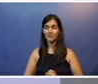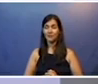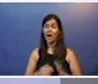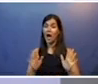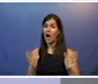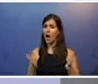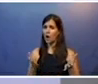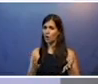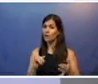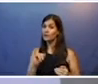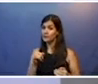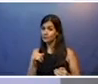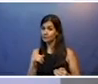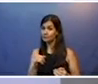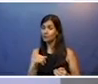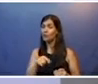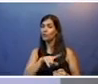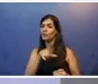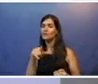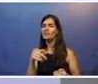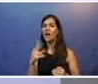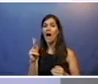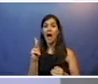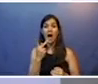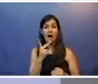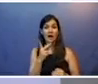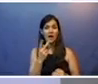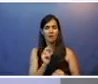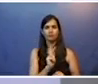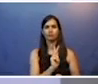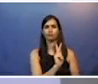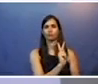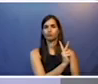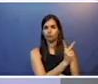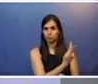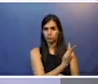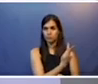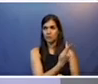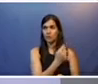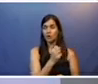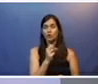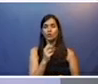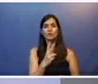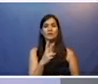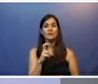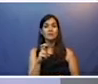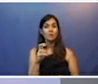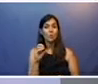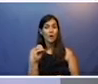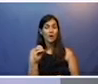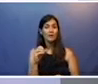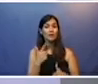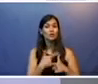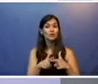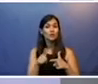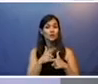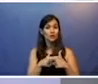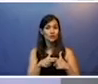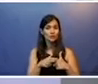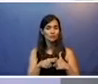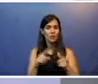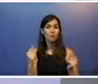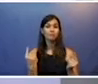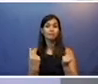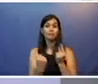Agora aqui, vou deixar o H sozinho. O 250 está embaixo, então ele está fazendo uma divisão. Então ele vai passar para